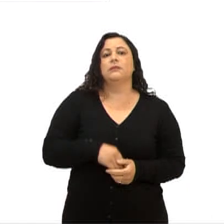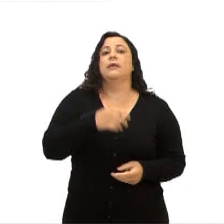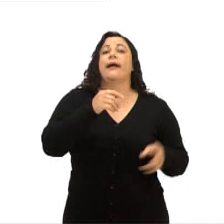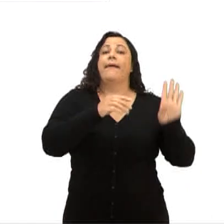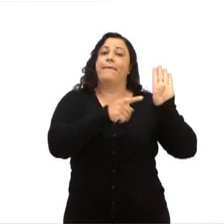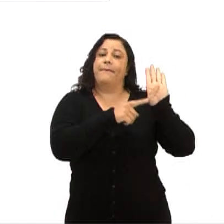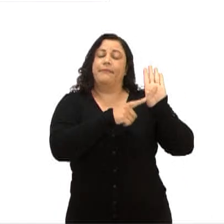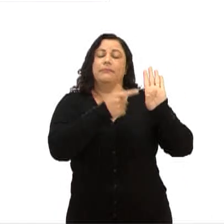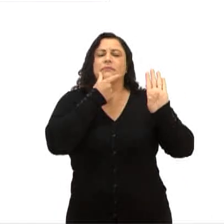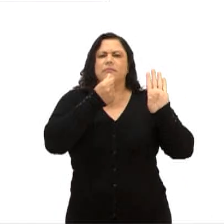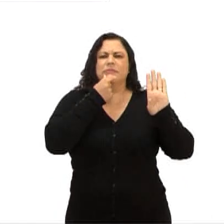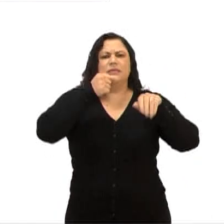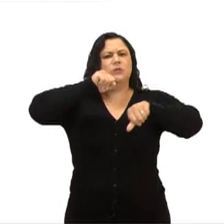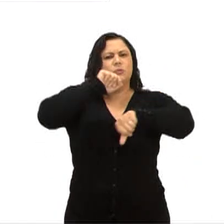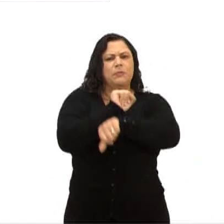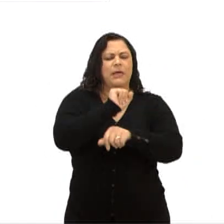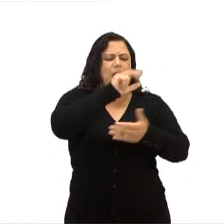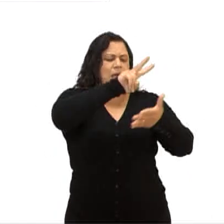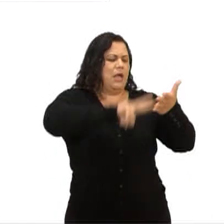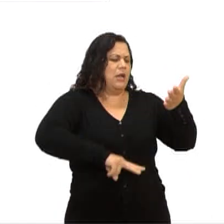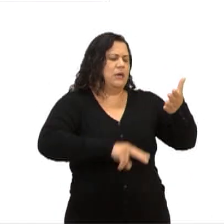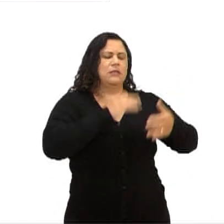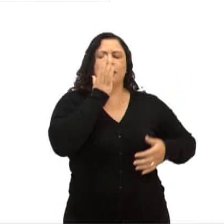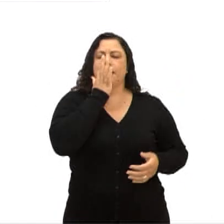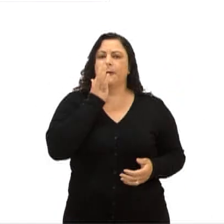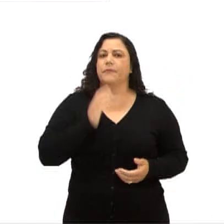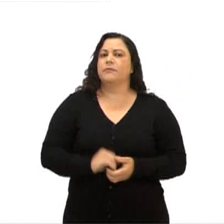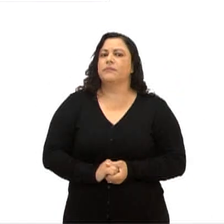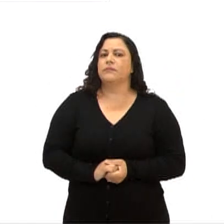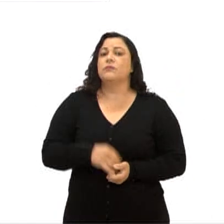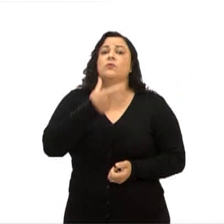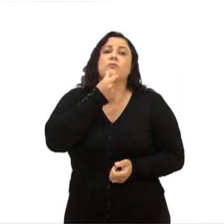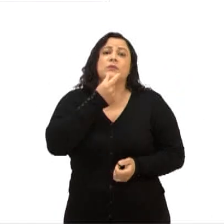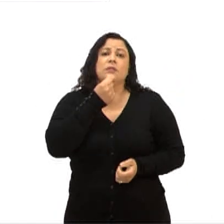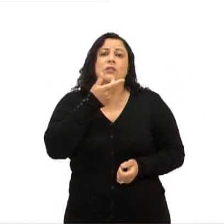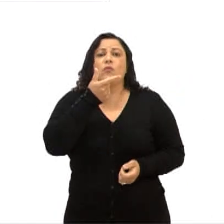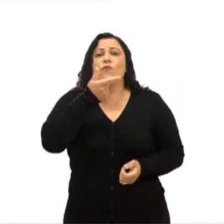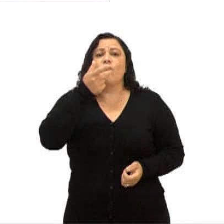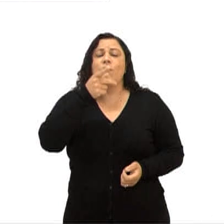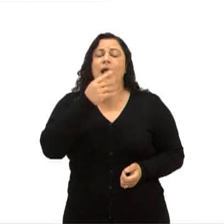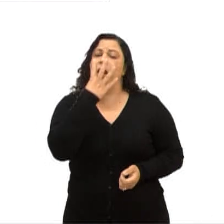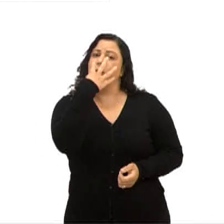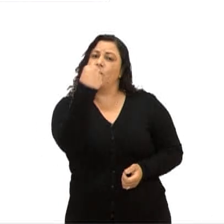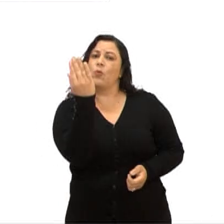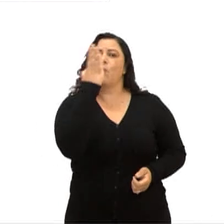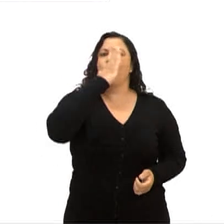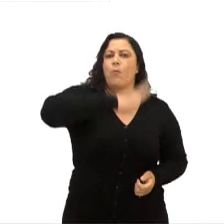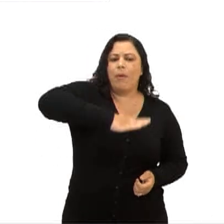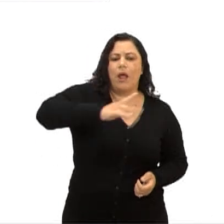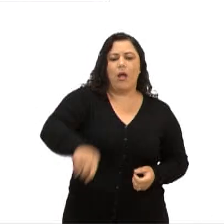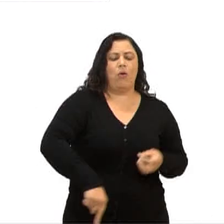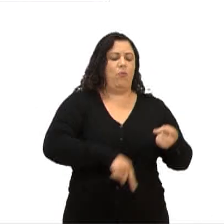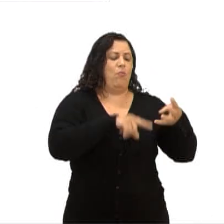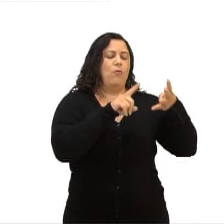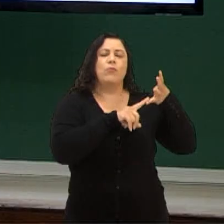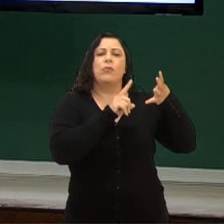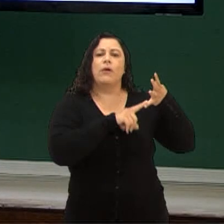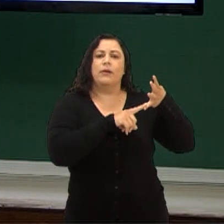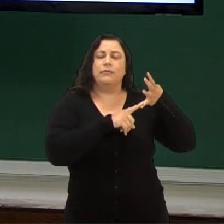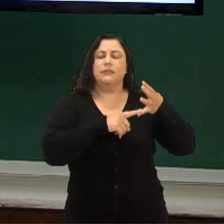ler. Ali. Quando o menino fala lobo mau. E D. Quando a mãe diz pão com